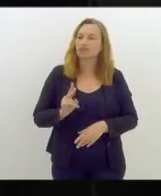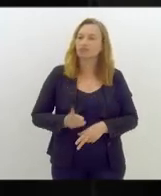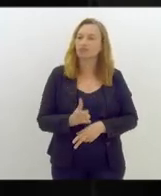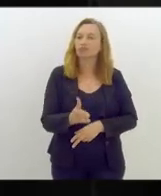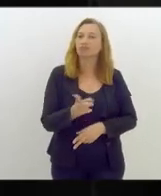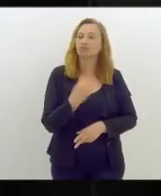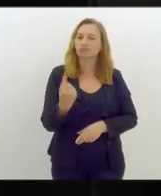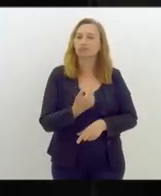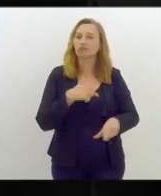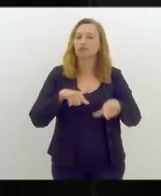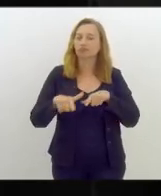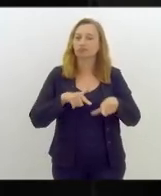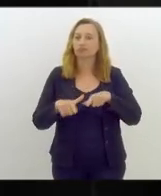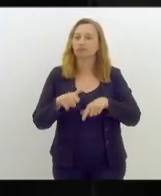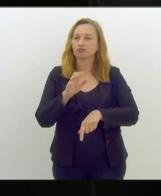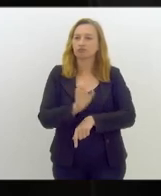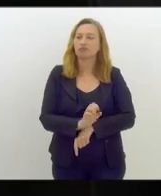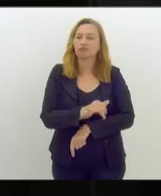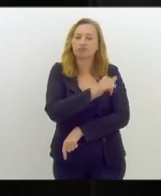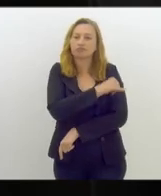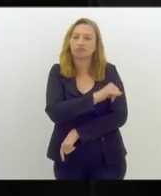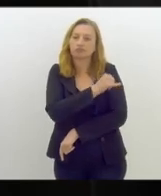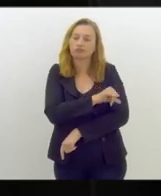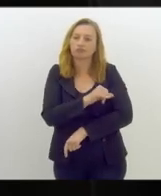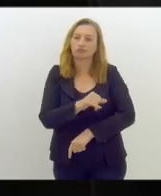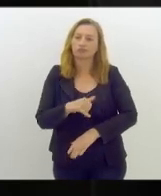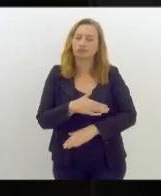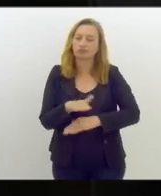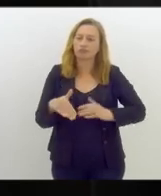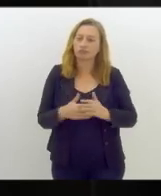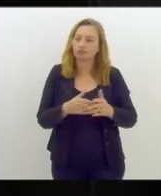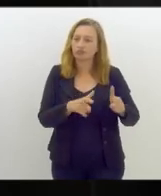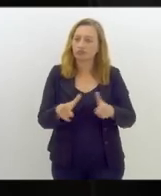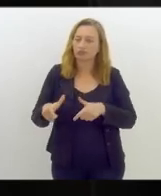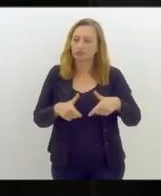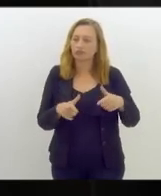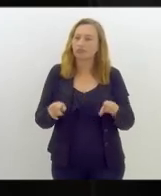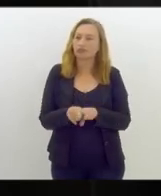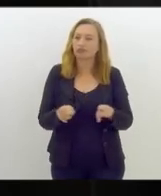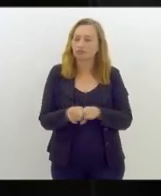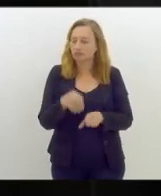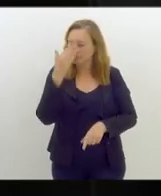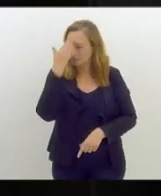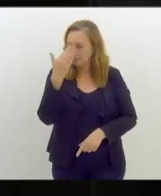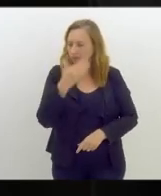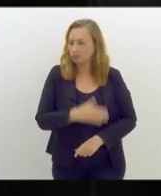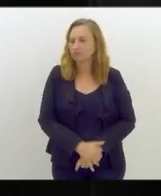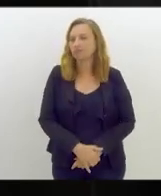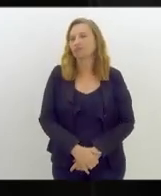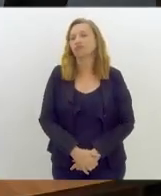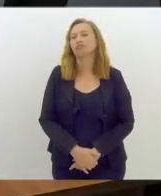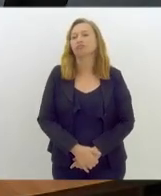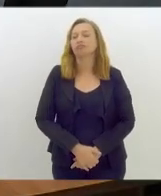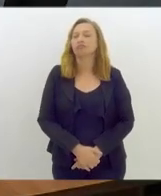nosso trabalho pelo Estado do Rio de Janeiro e toda a região também. Muito obrigado.